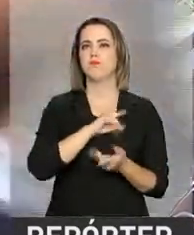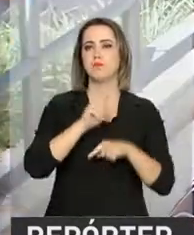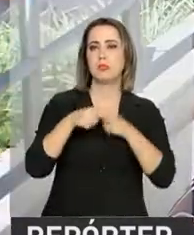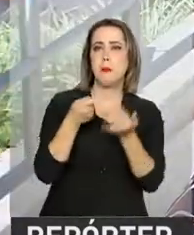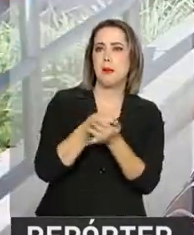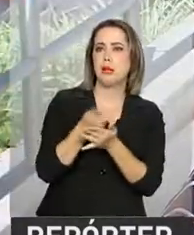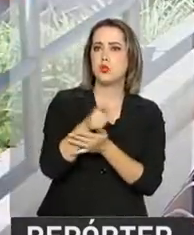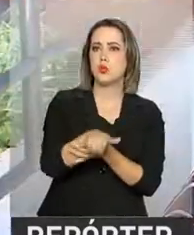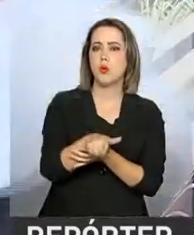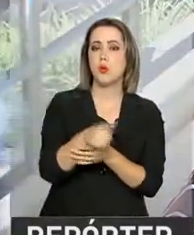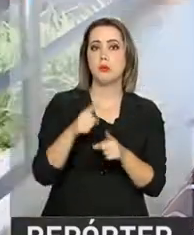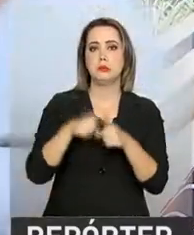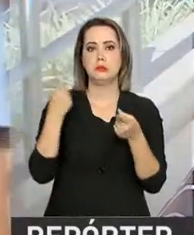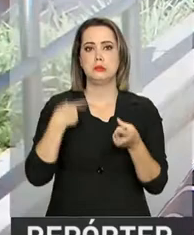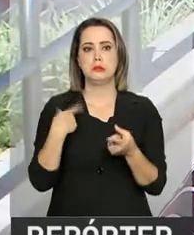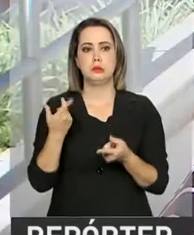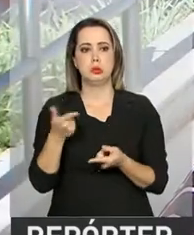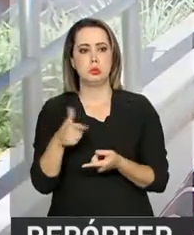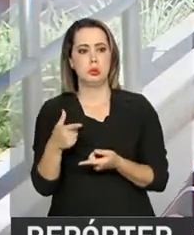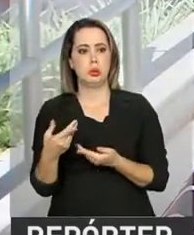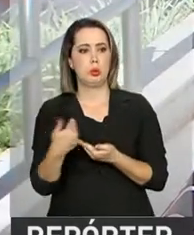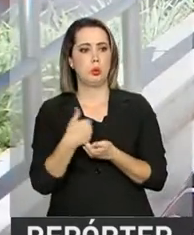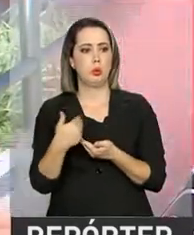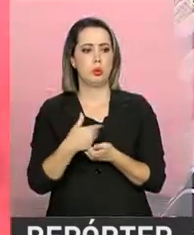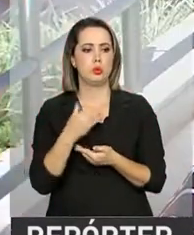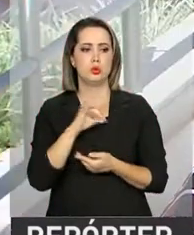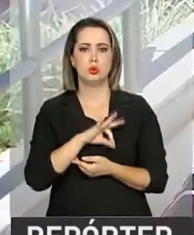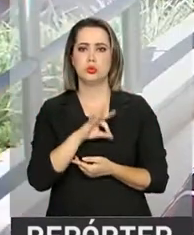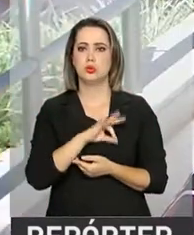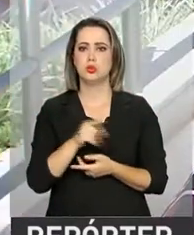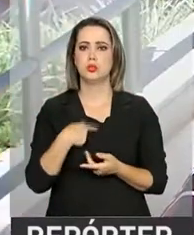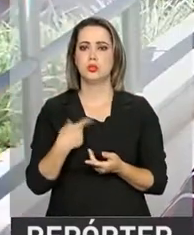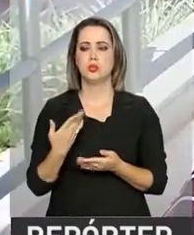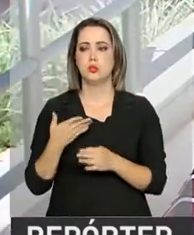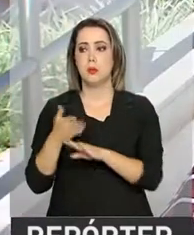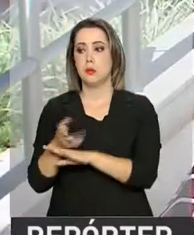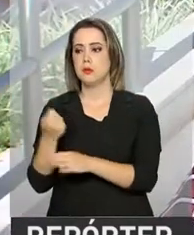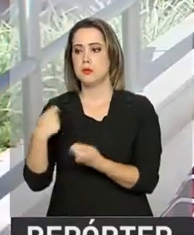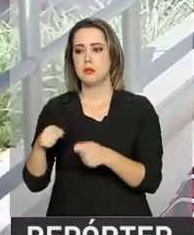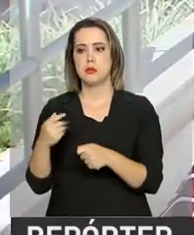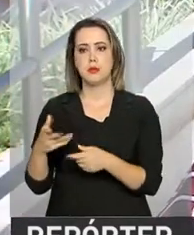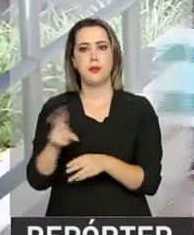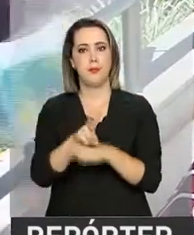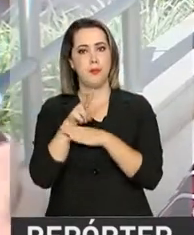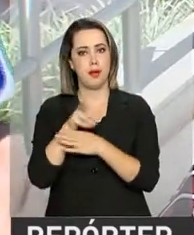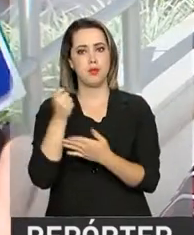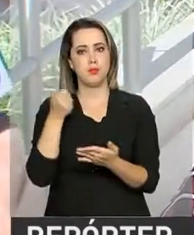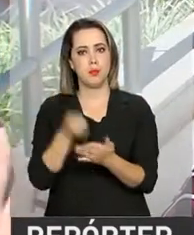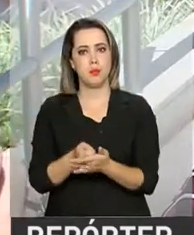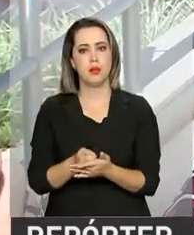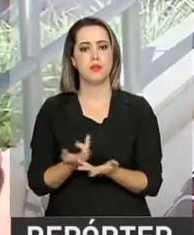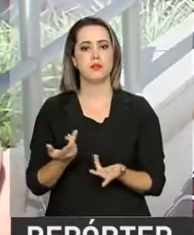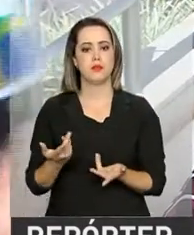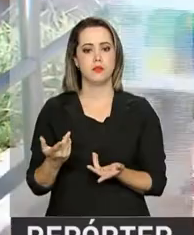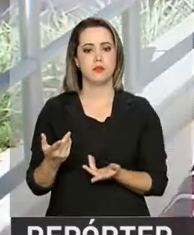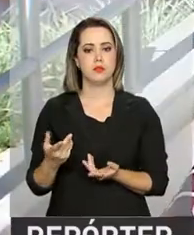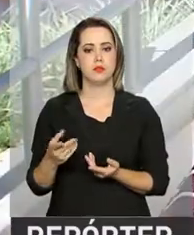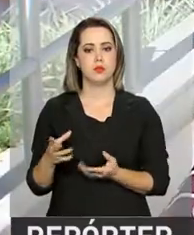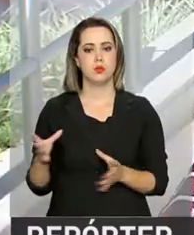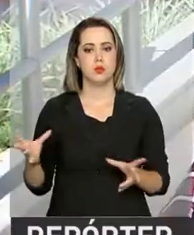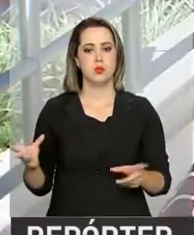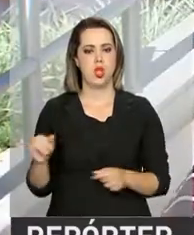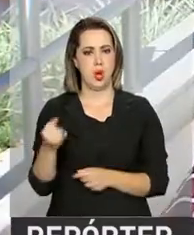né ainda não saiu não entrou eu não tenho pressa pra citar conta a conta e acompanhamento arroz